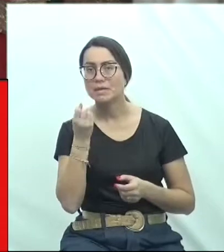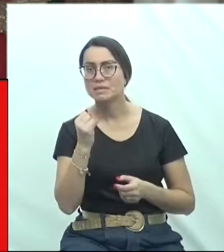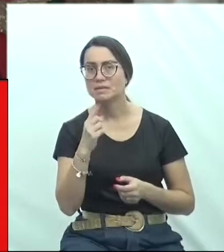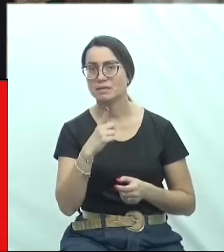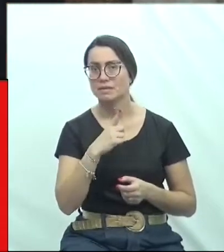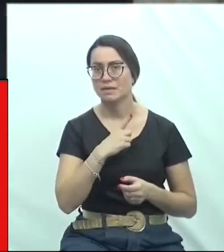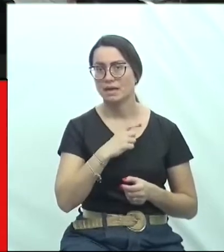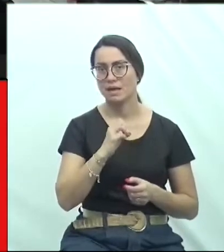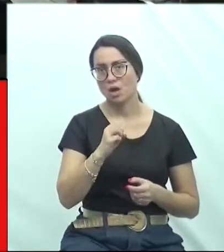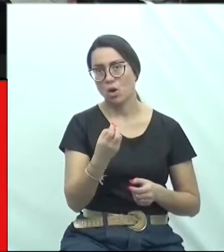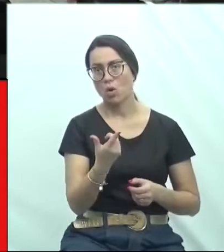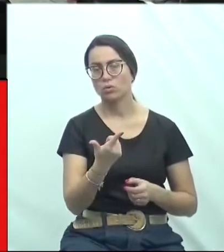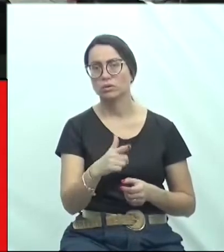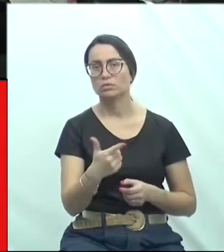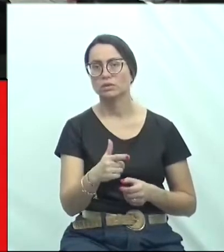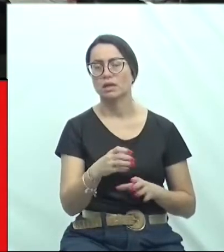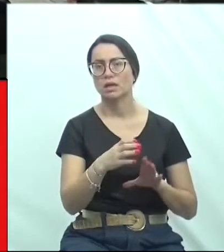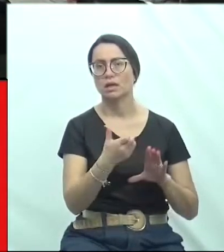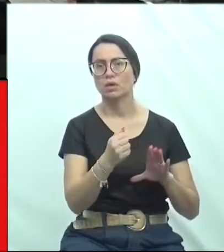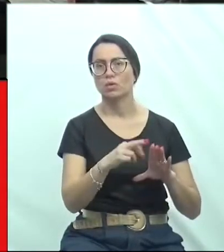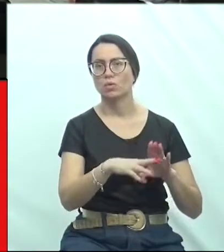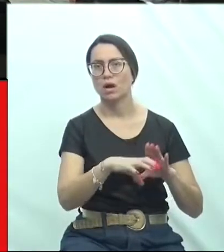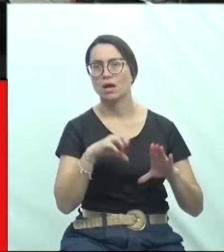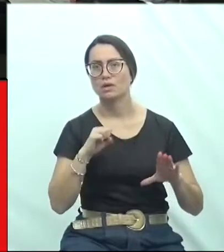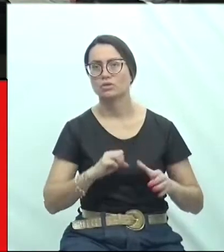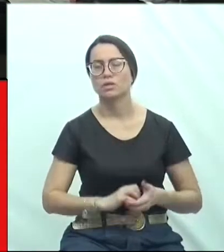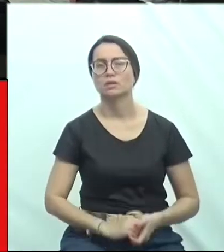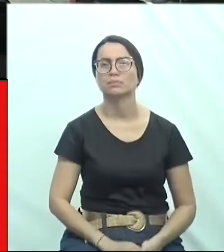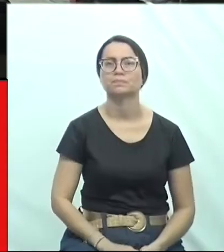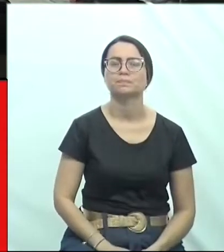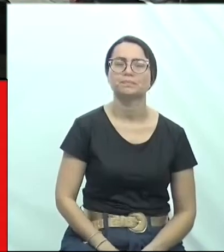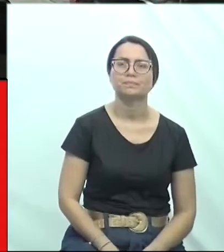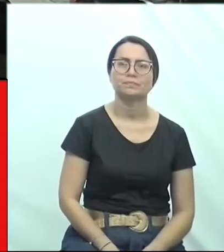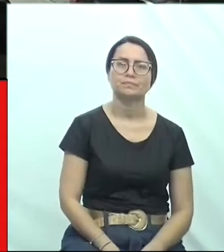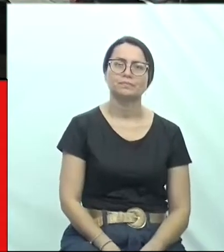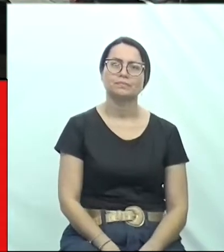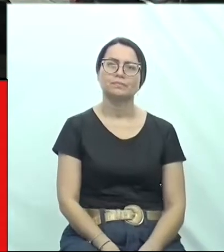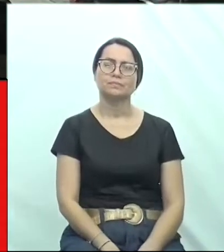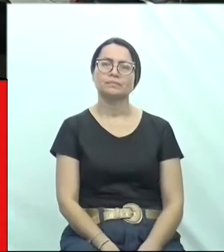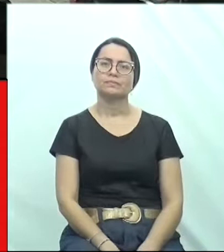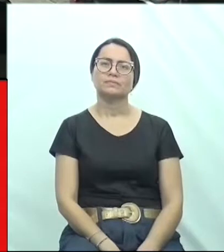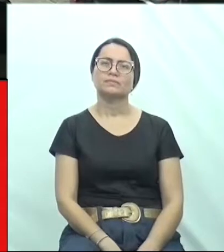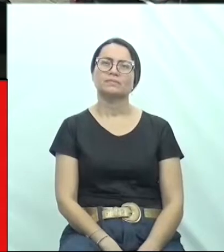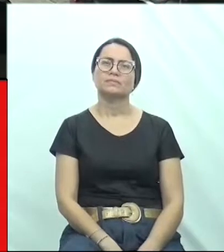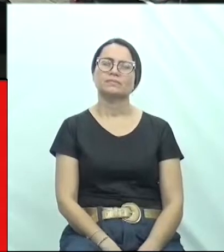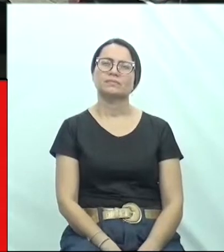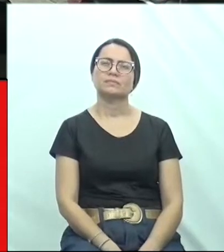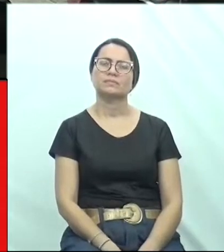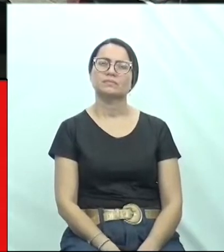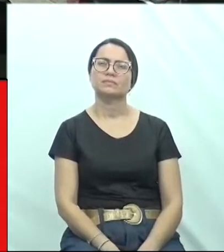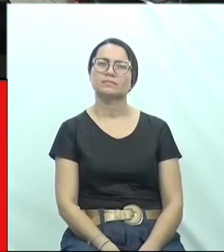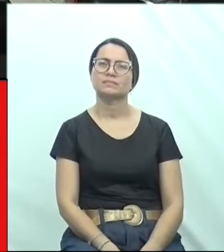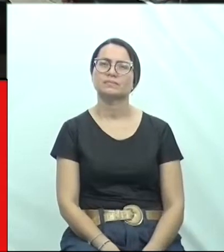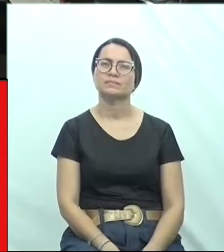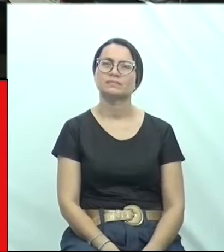de ar. Obrigado. O booster, ele é visível, né? É, o booster, ele é visível. O booster, geralmente, está numa parte mais... Para ser uma elevatória.